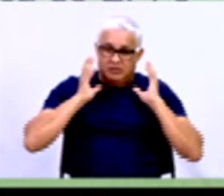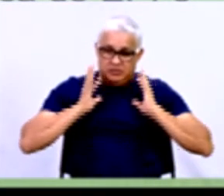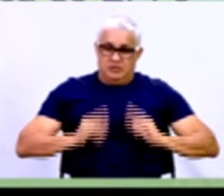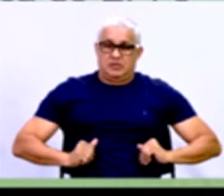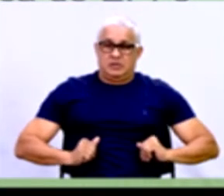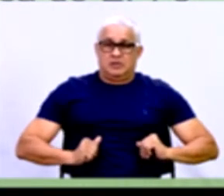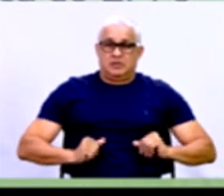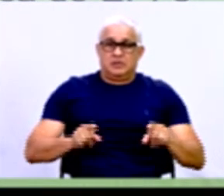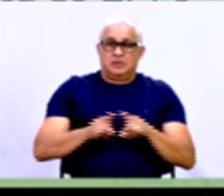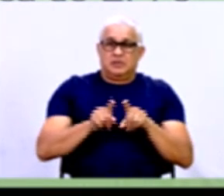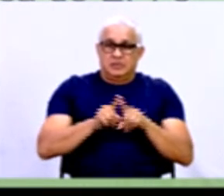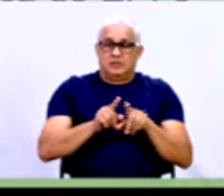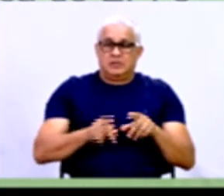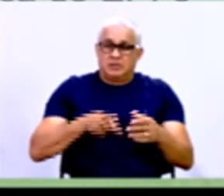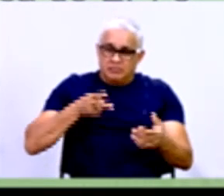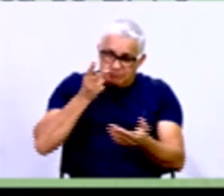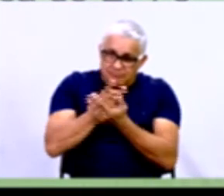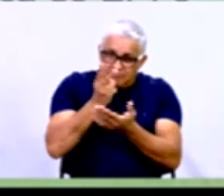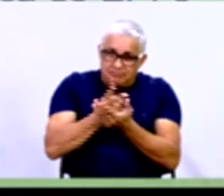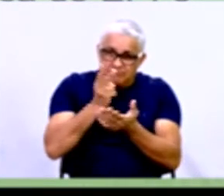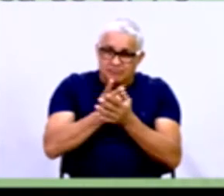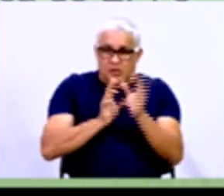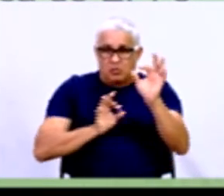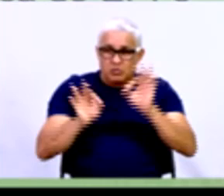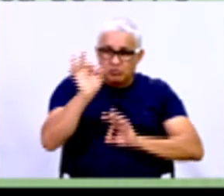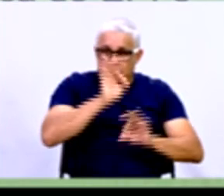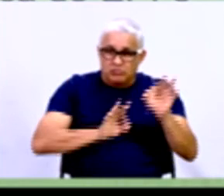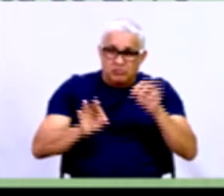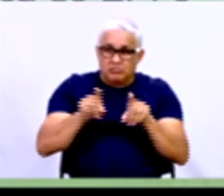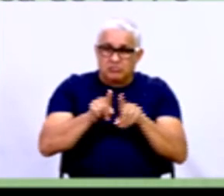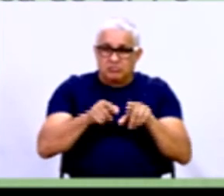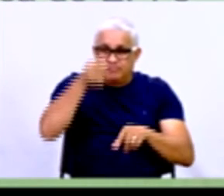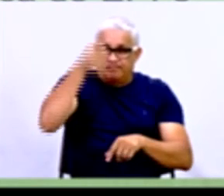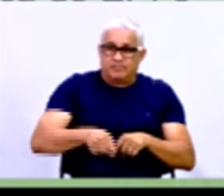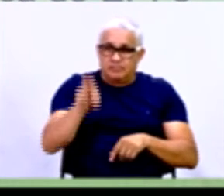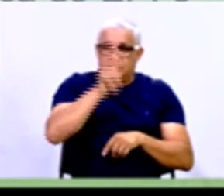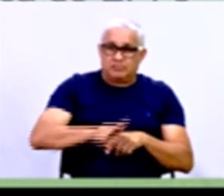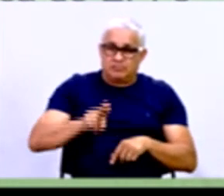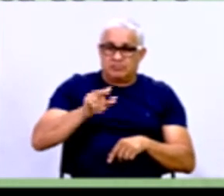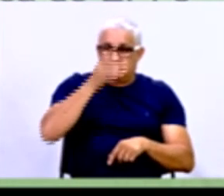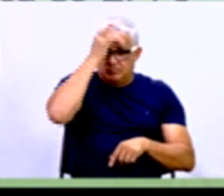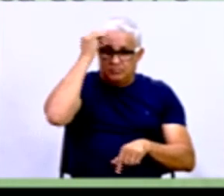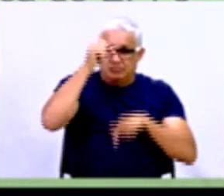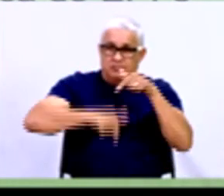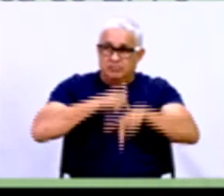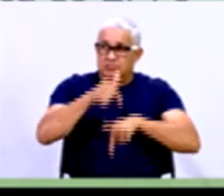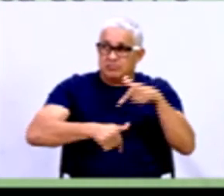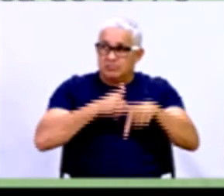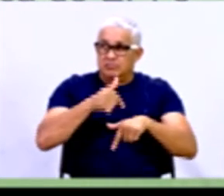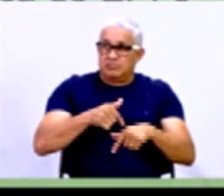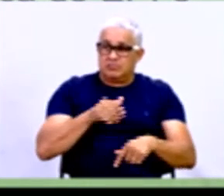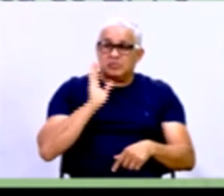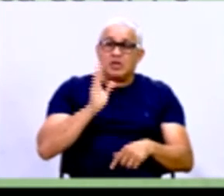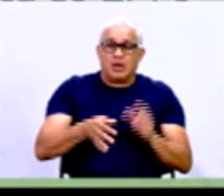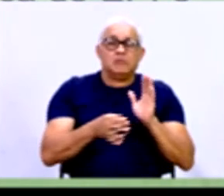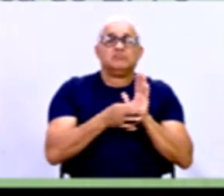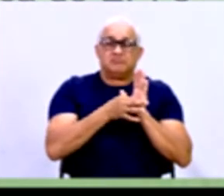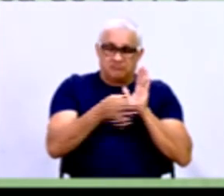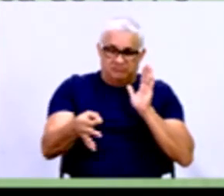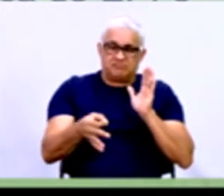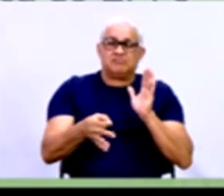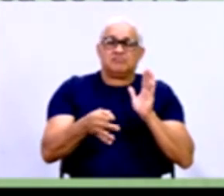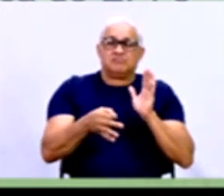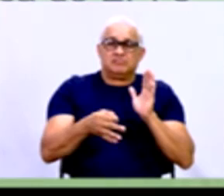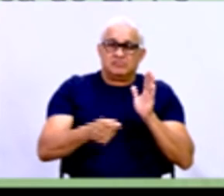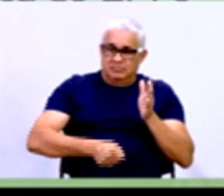higienização e manutenção periódica do EPI e exigir o seu uso pelo trabalhador. Essa questão aí nós comentamos bastante aqui em sala de aula,